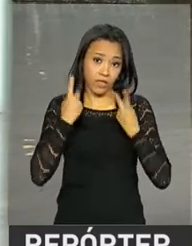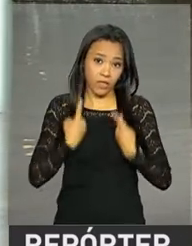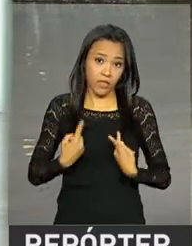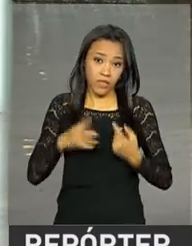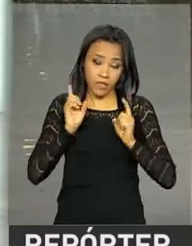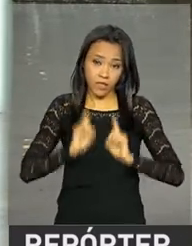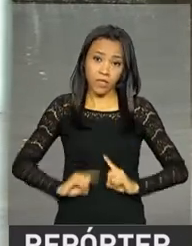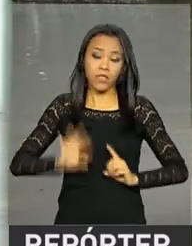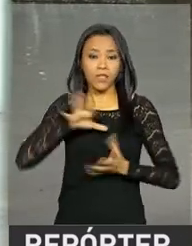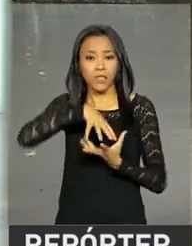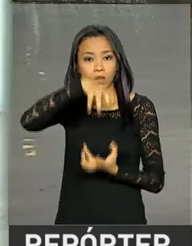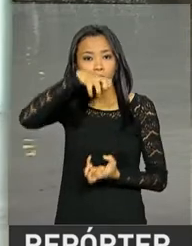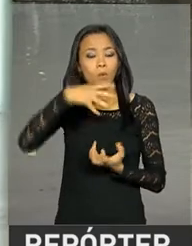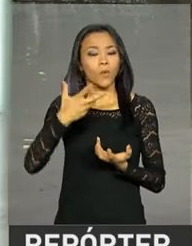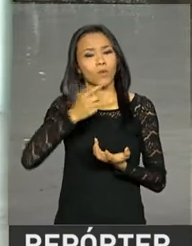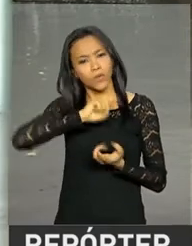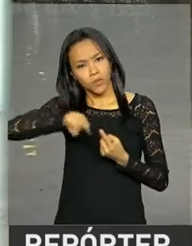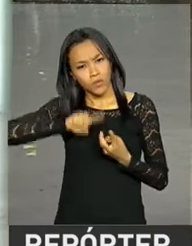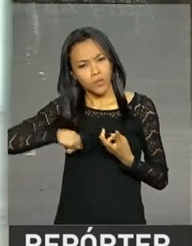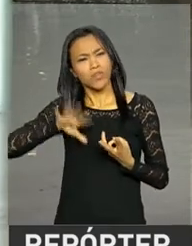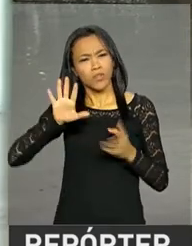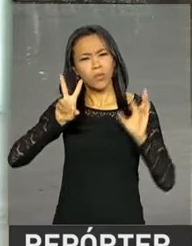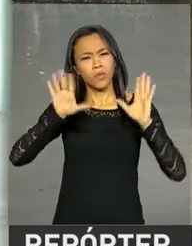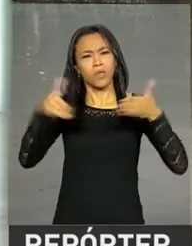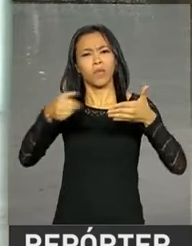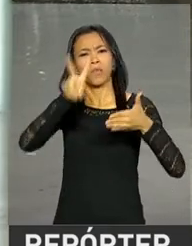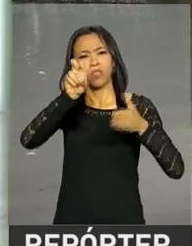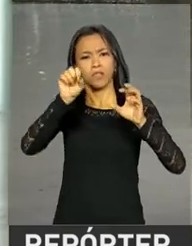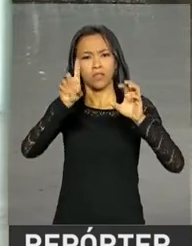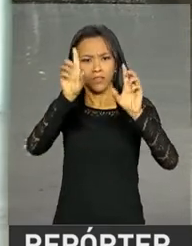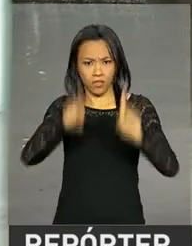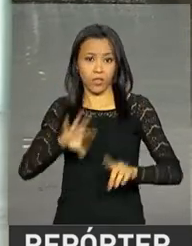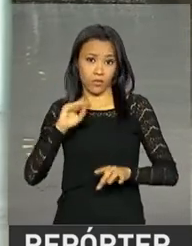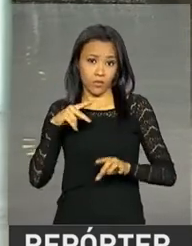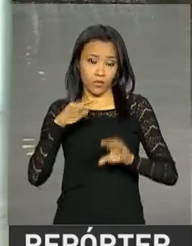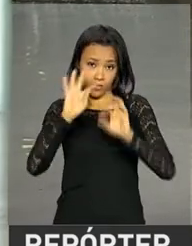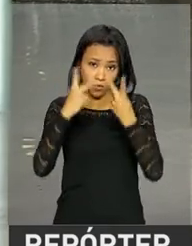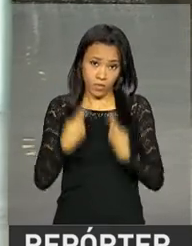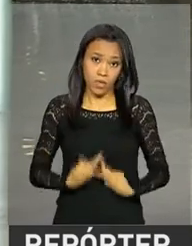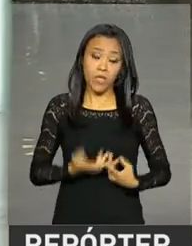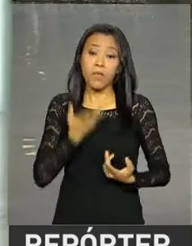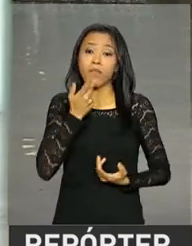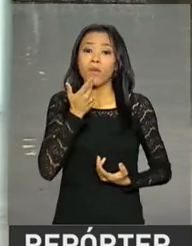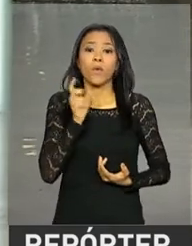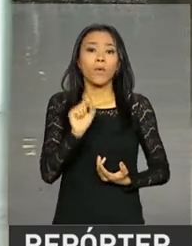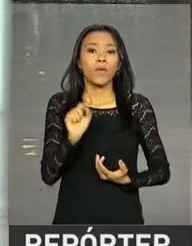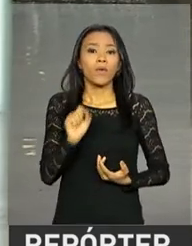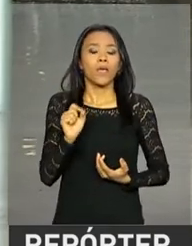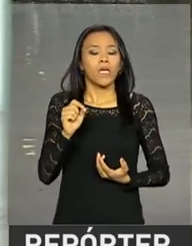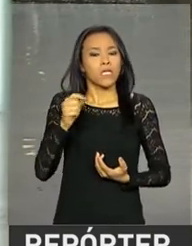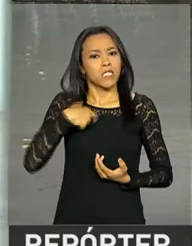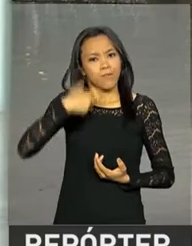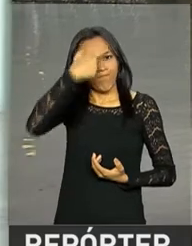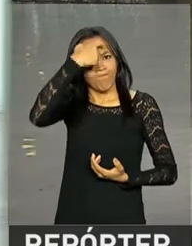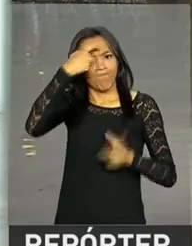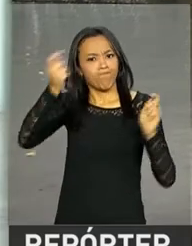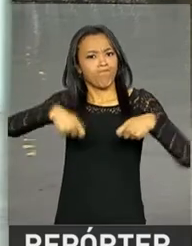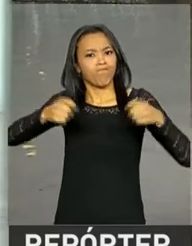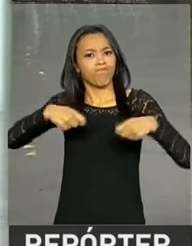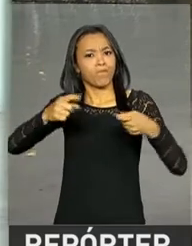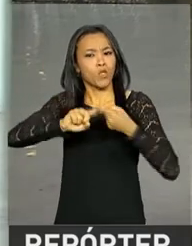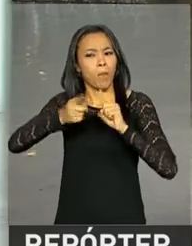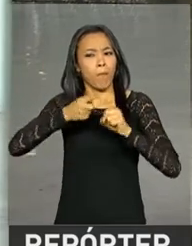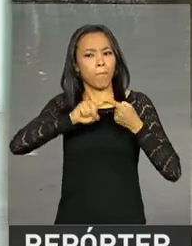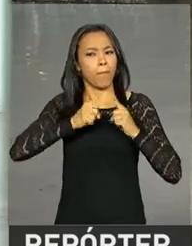do idoso, enfim, dos direitos humanos. O presidente Michel Temer também destacou a capacidade de articulação aí do